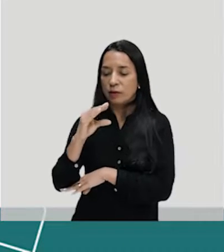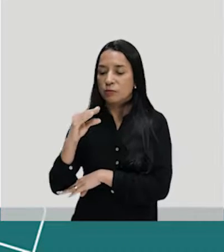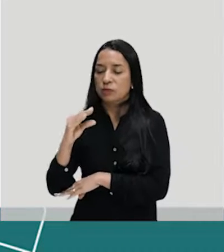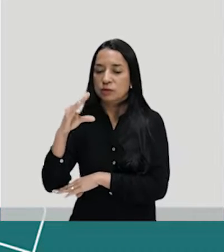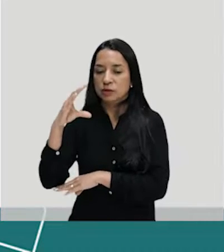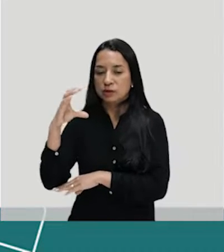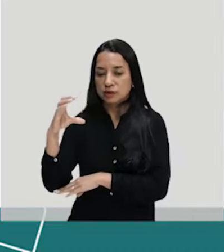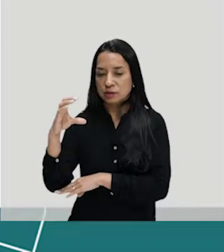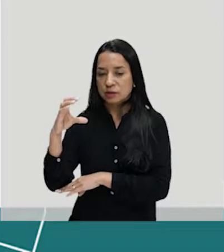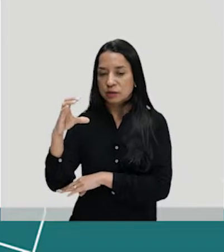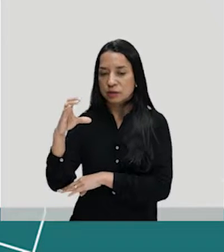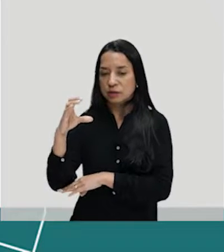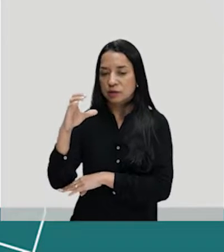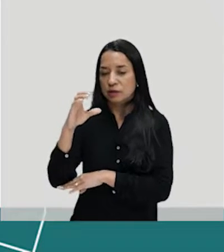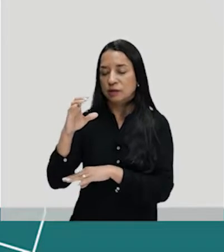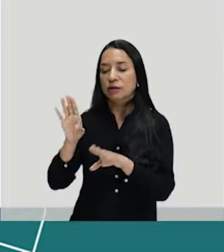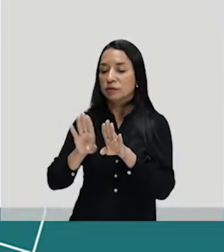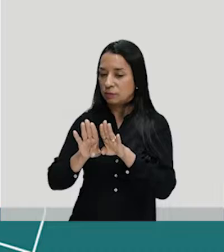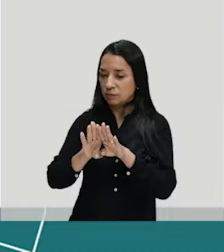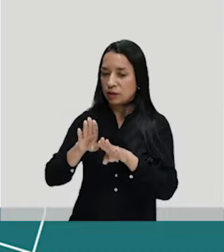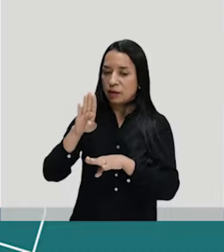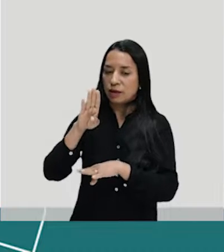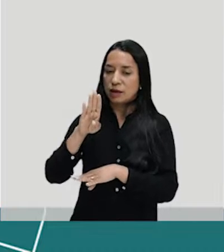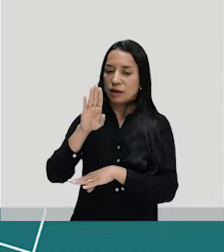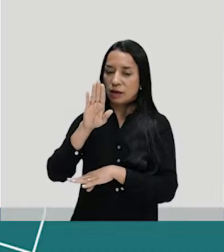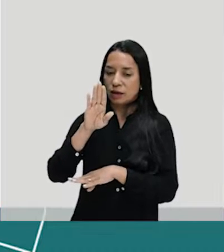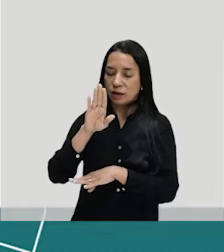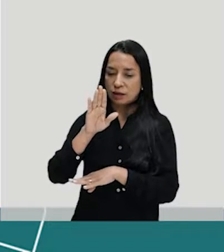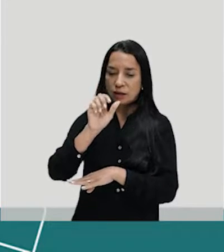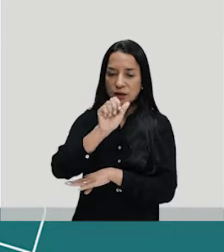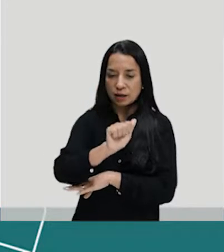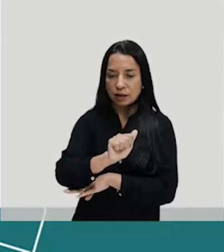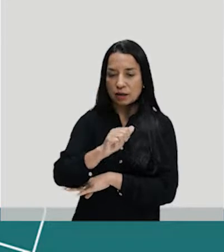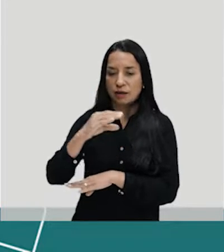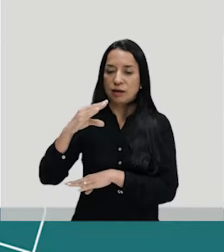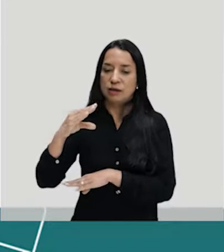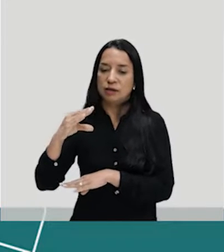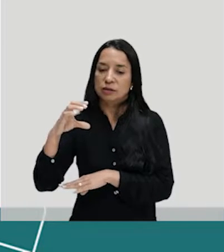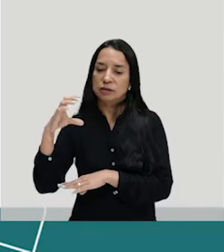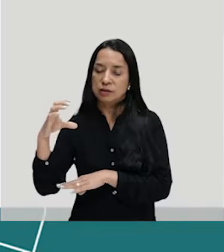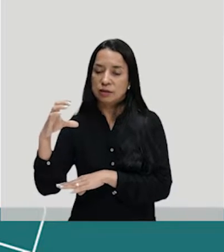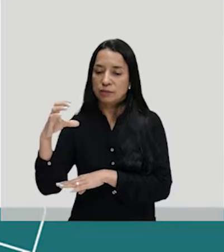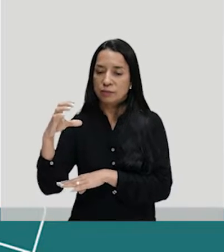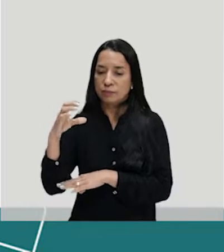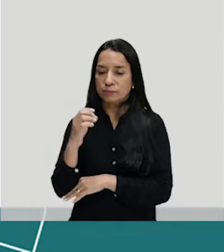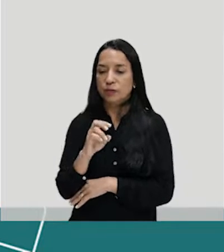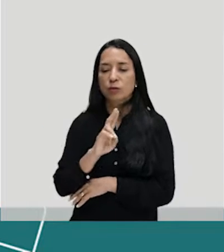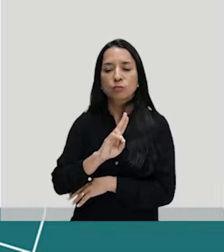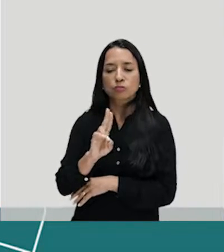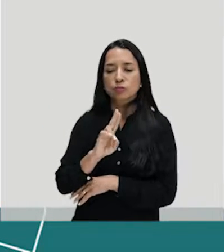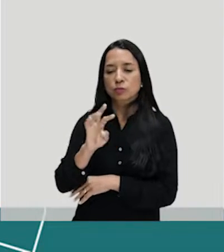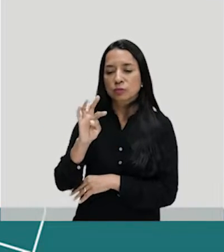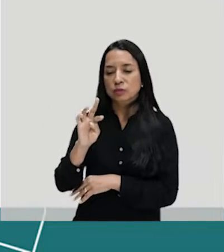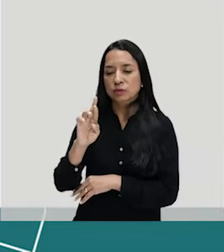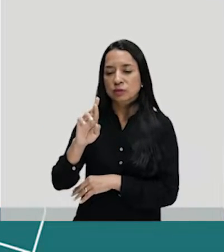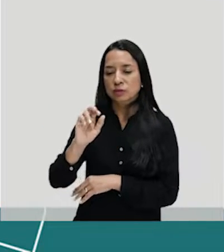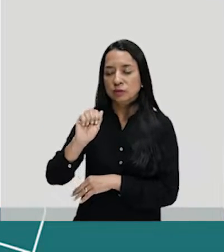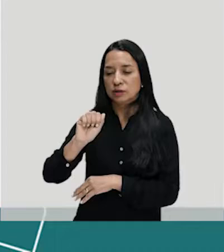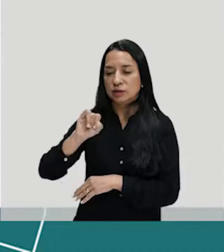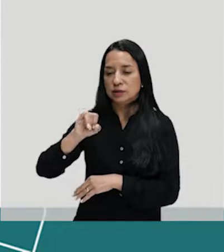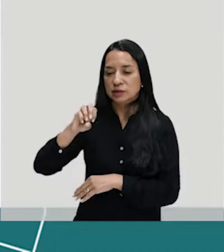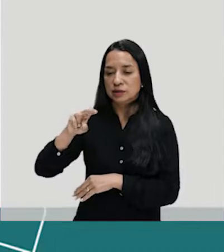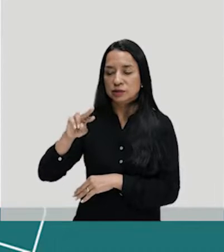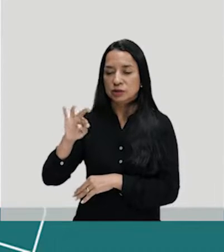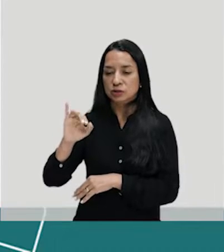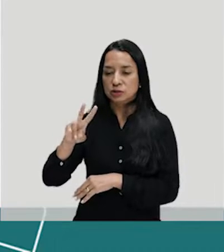automaticamente a estará contido em ser essa propriedade aqui o nome dela é ser é transitiva propriedade transitiva